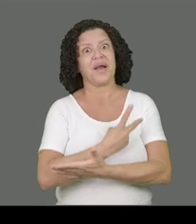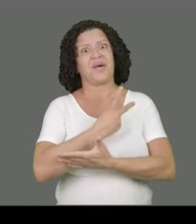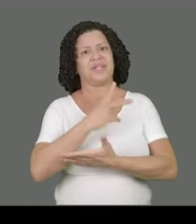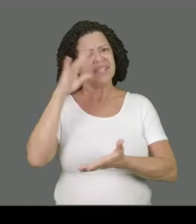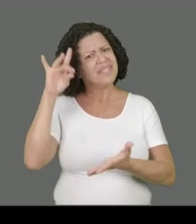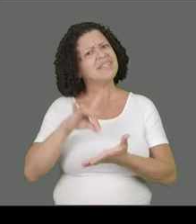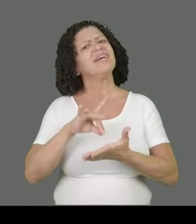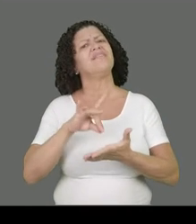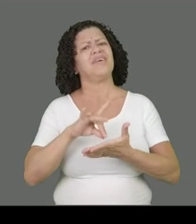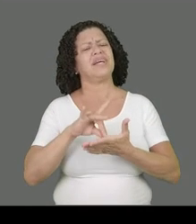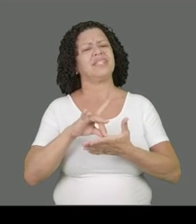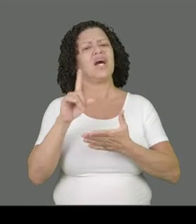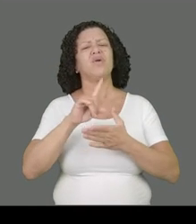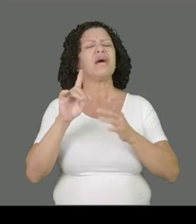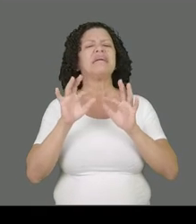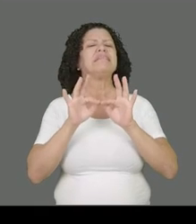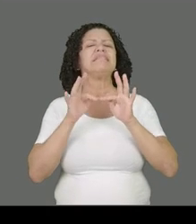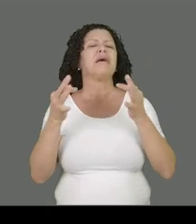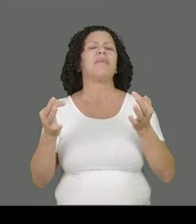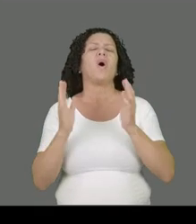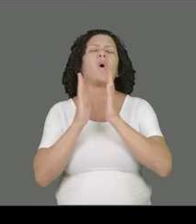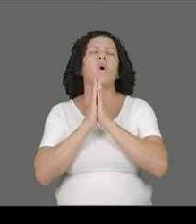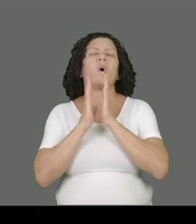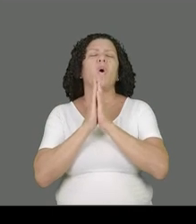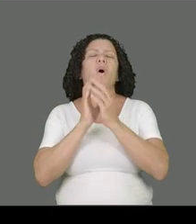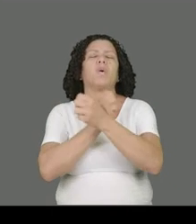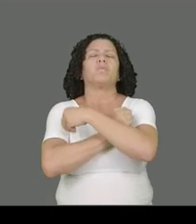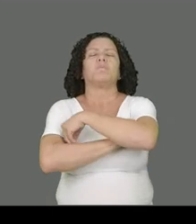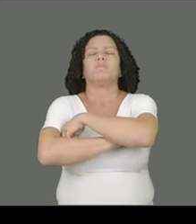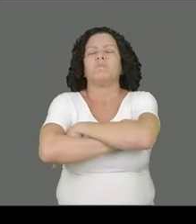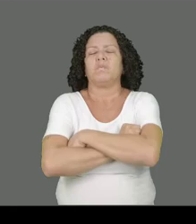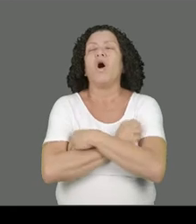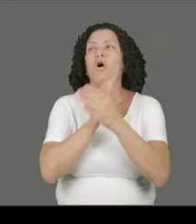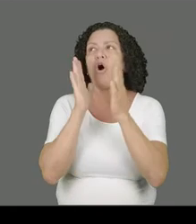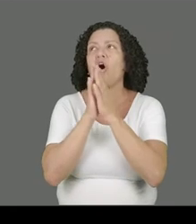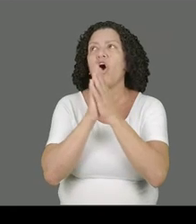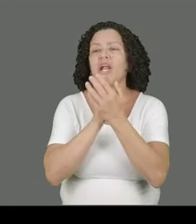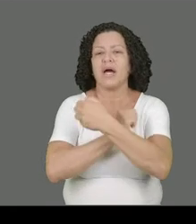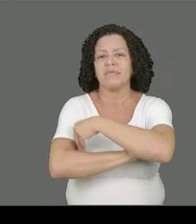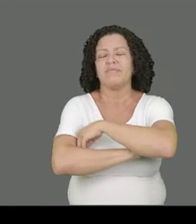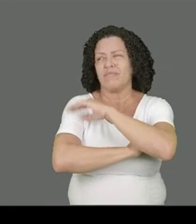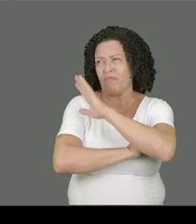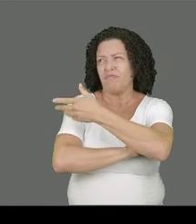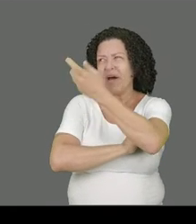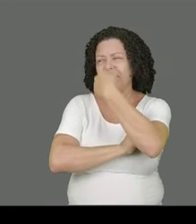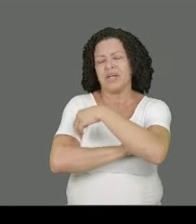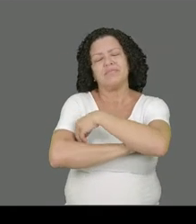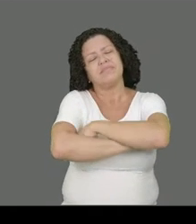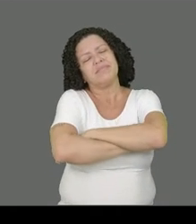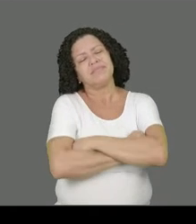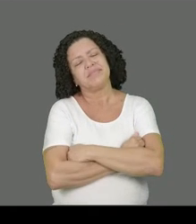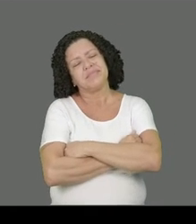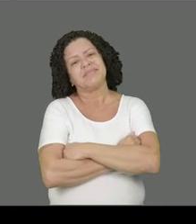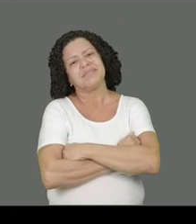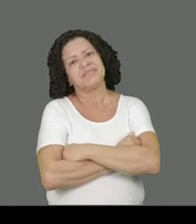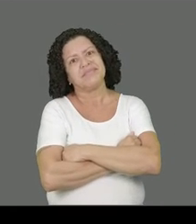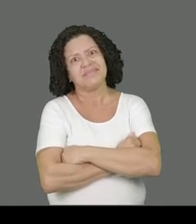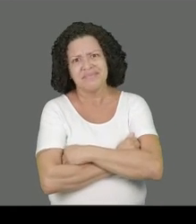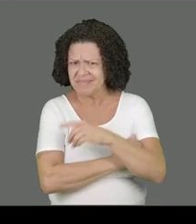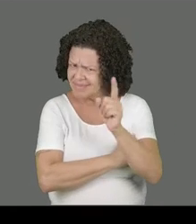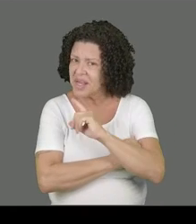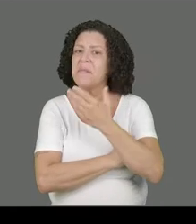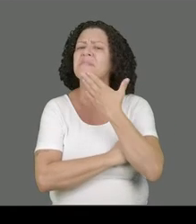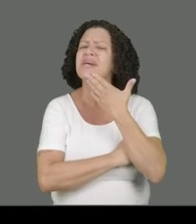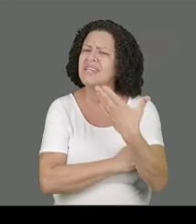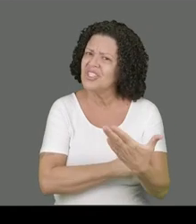que aquilo aconteça. Não é simplesmente orar e cruzar os braços e esperar que caia no nosso colo.